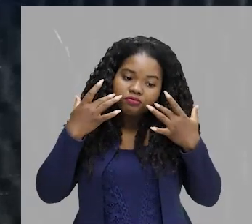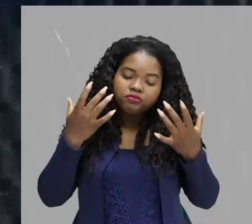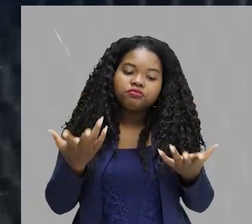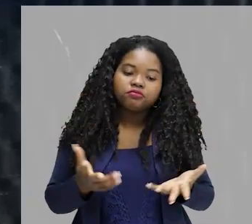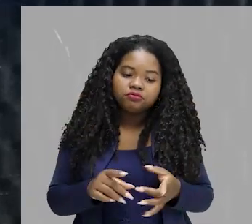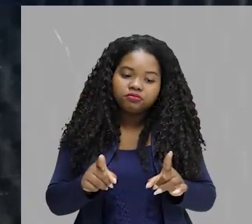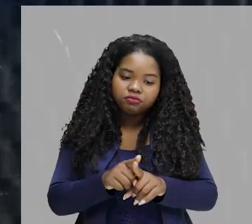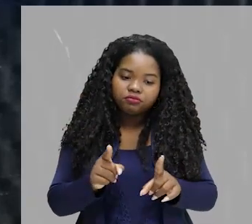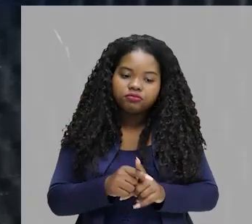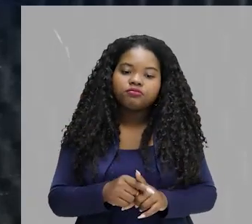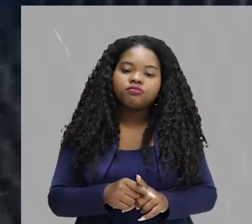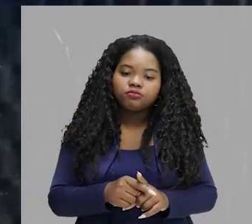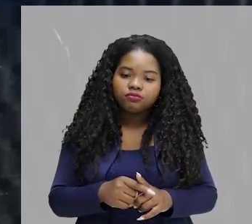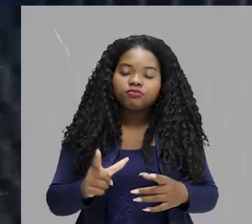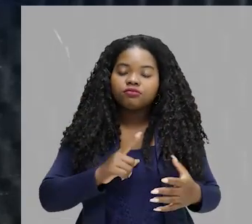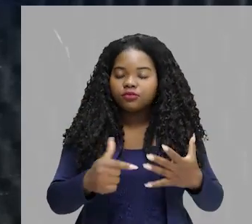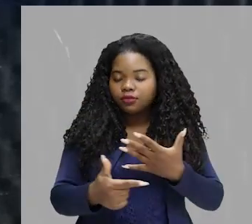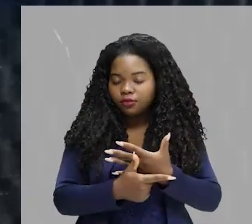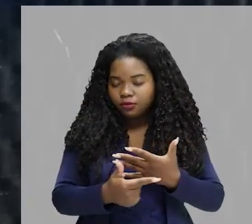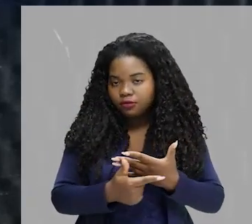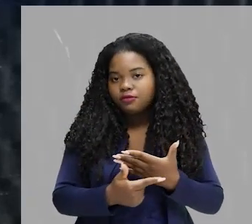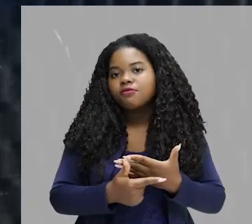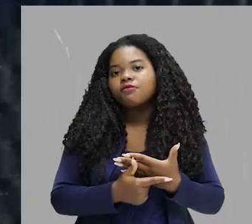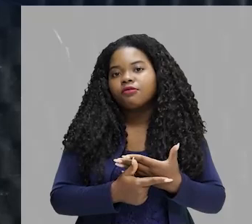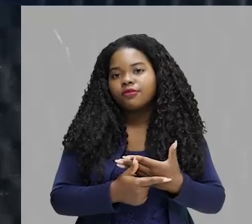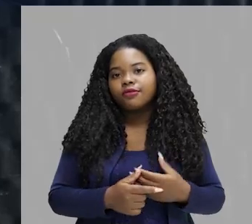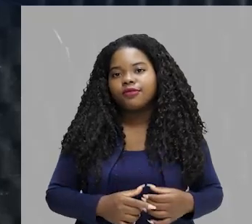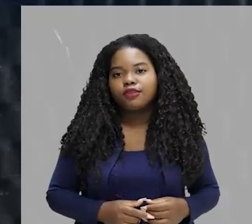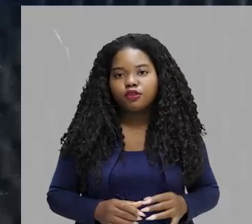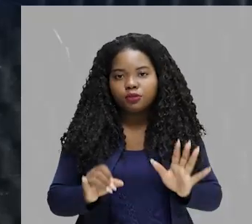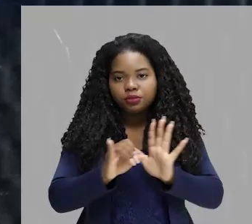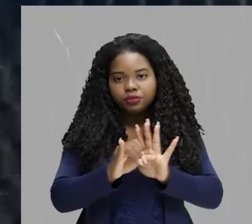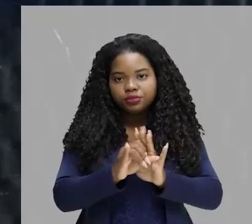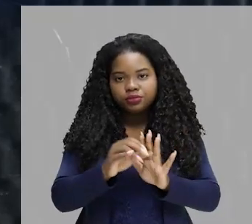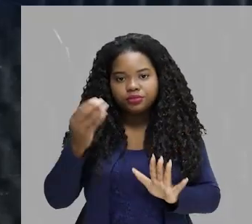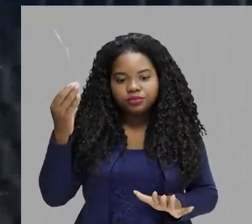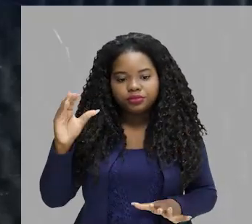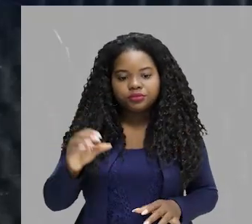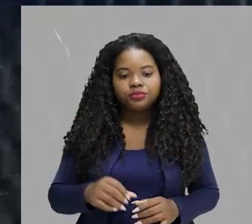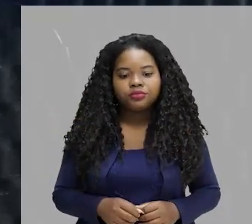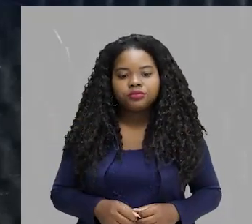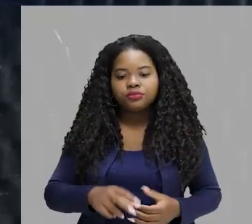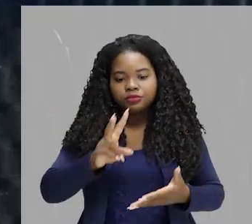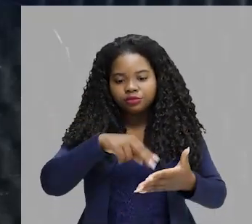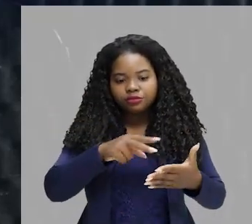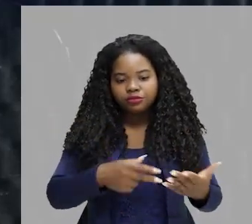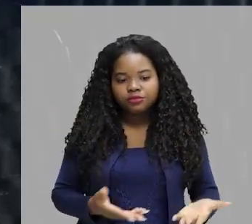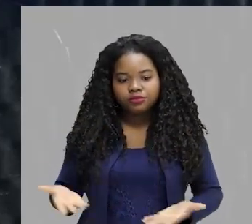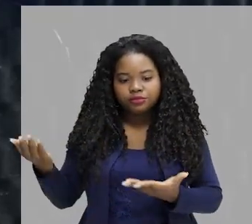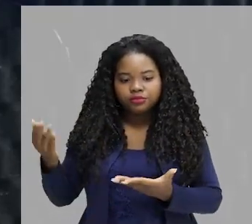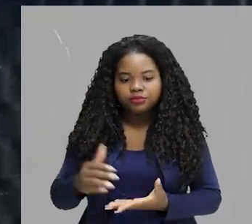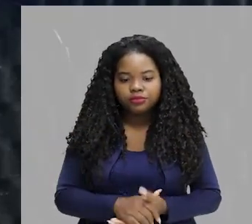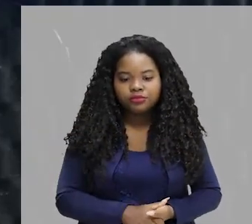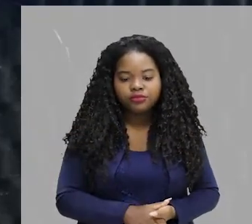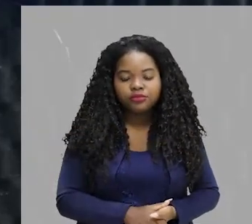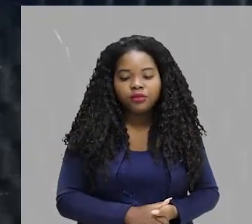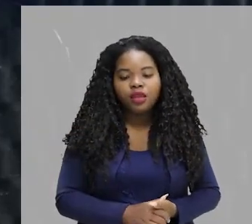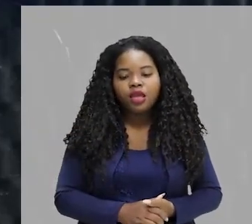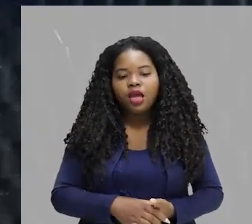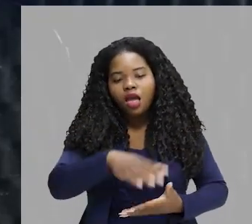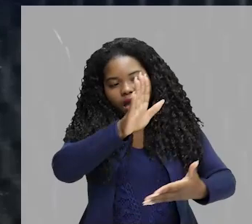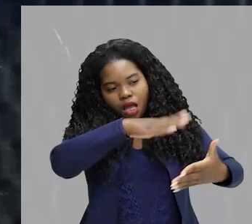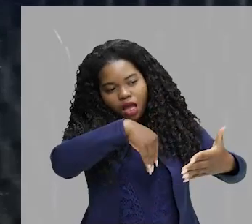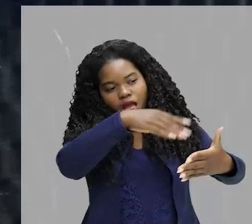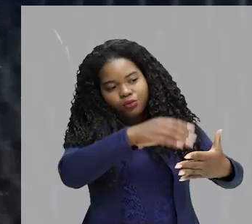de transparecer ali a identidade cultural do povo daquela região. Os adereços corporais, a pintura e a